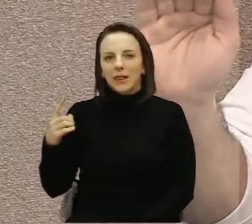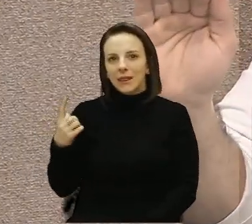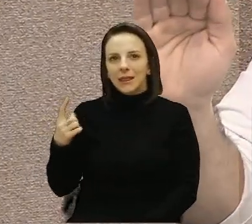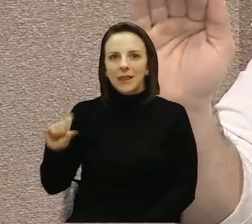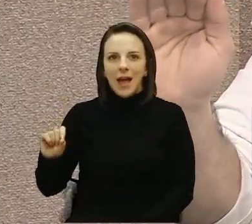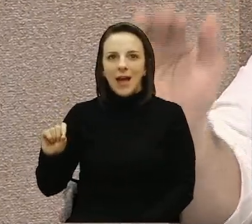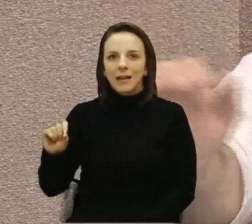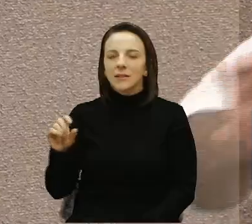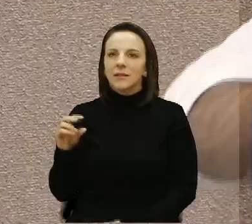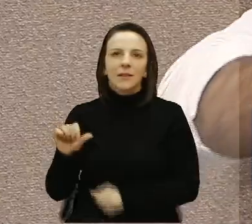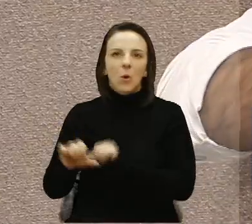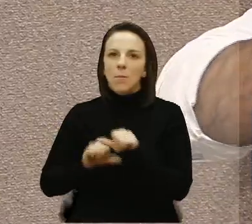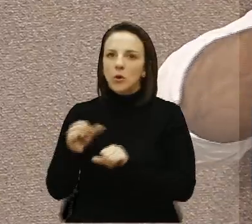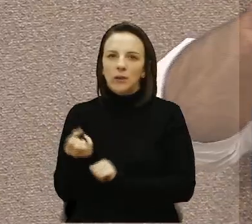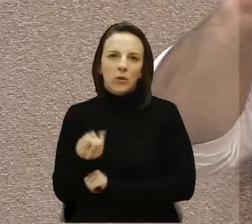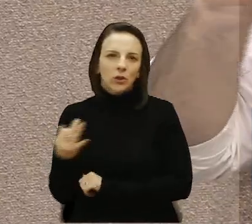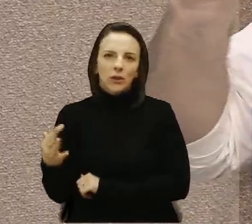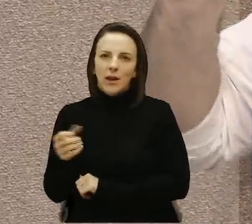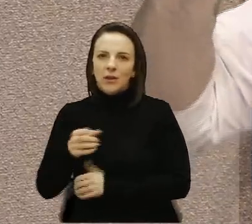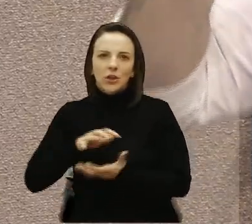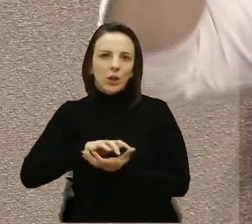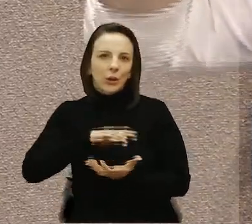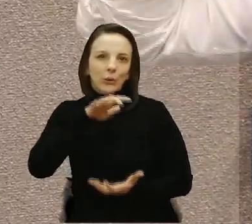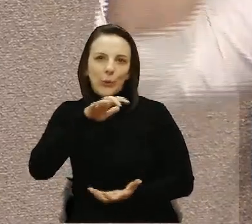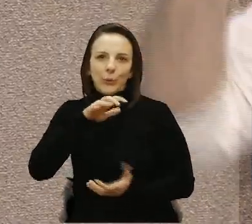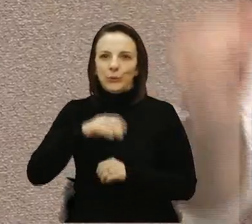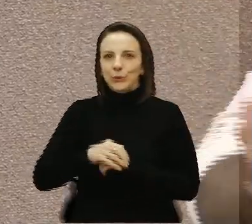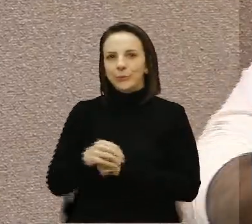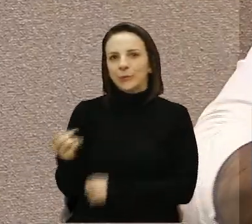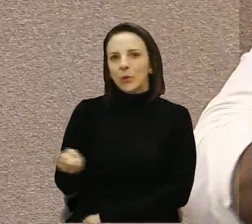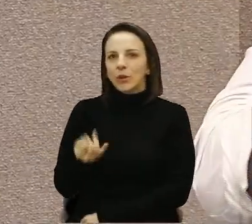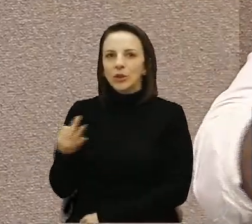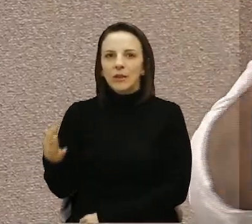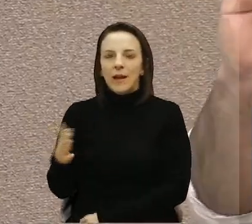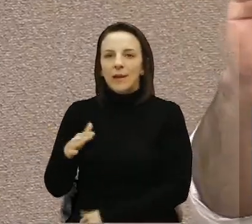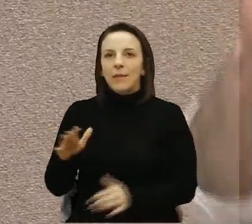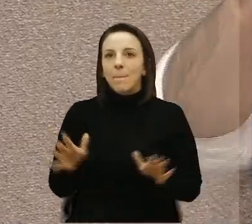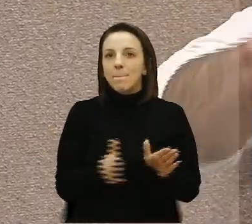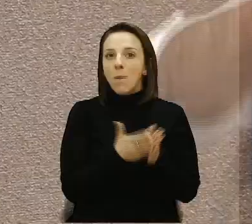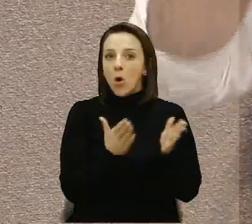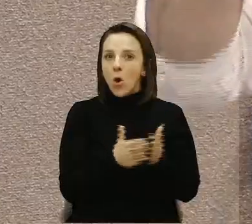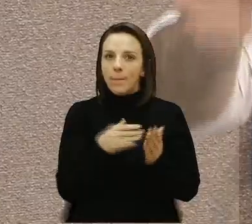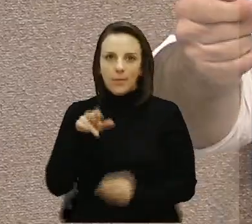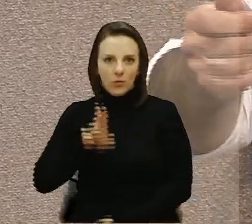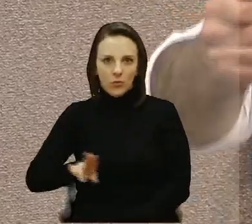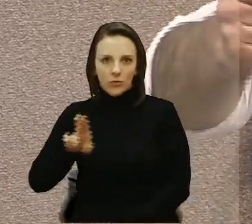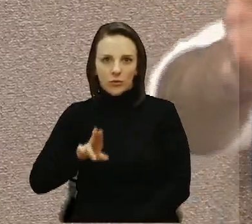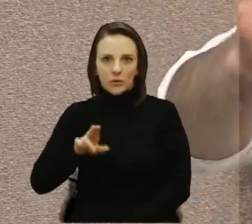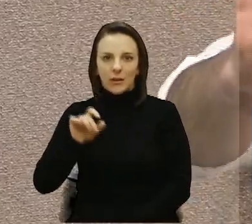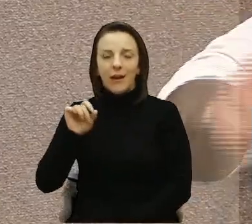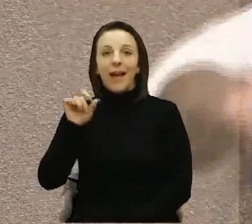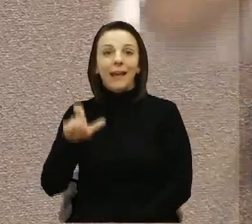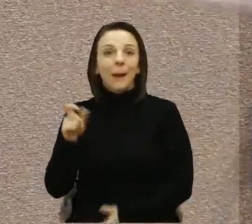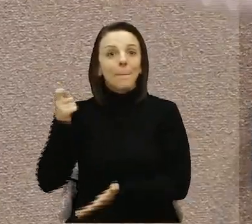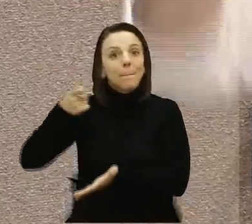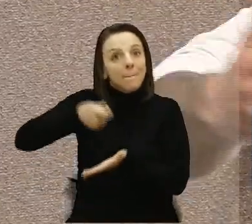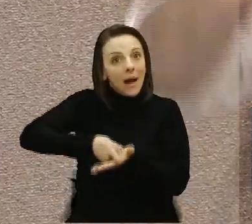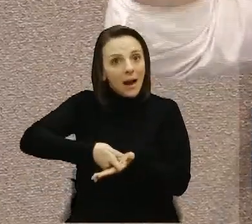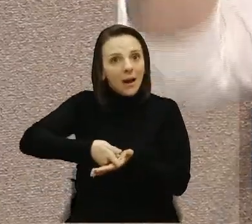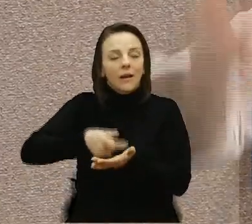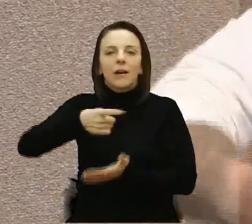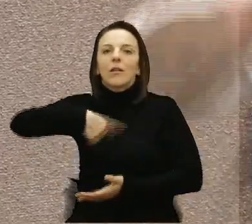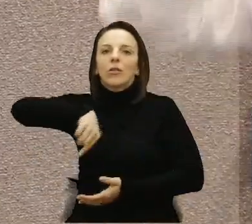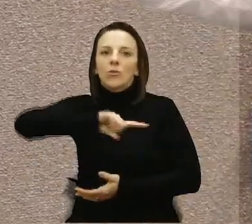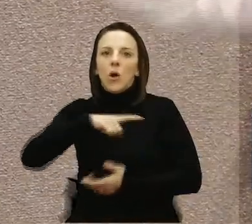quantidade de idoso que usa, não muda a quantidade de pessoas de extrema pobreza que usa, não muda. O que muda é pagante. Então nós temos que ofertar